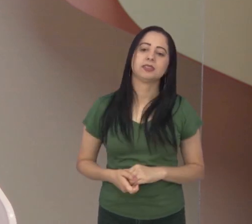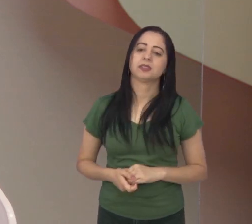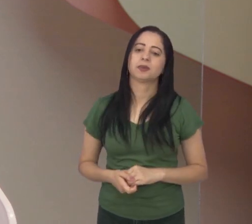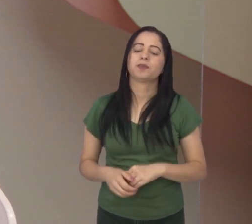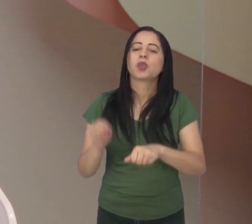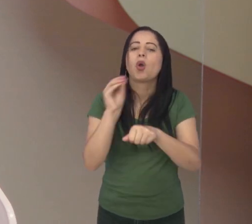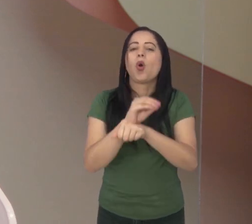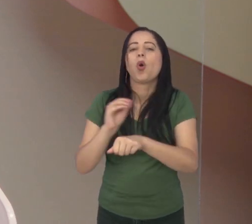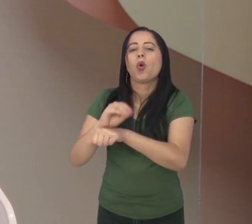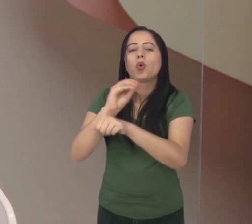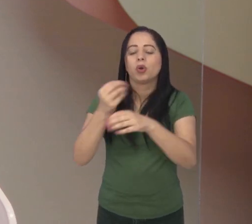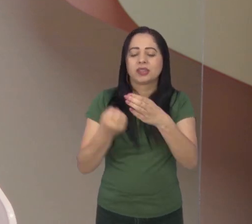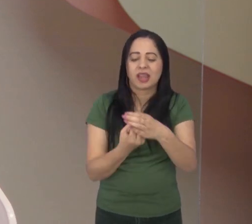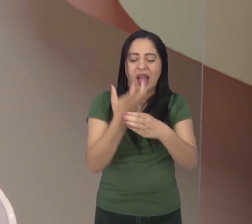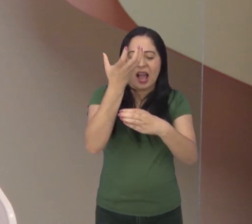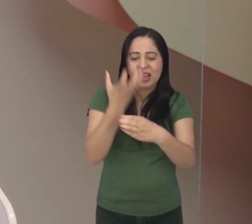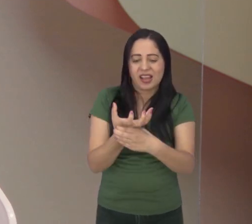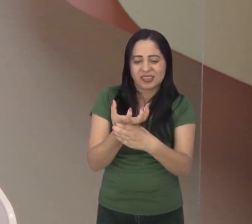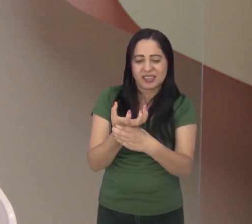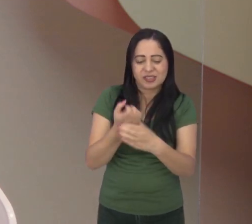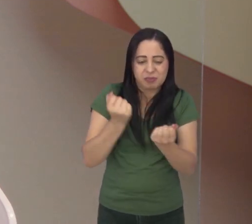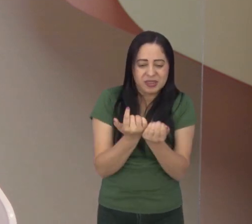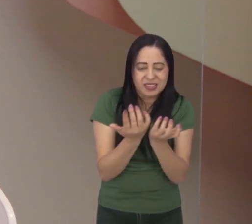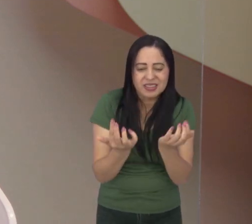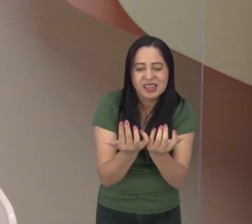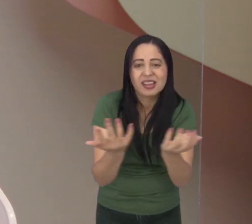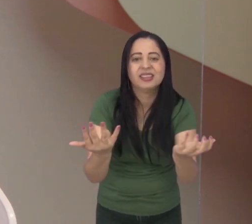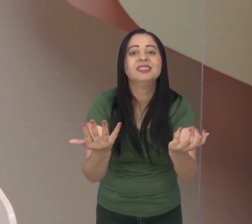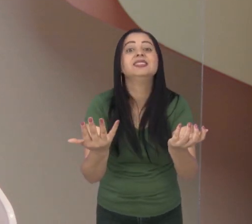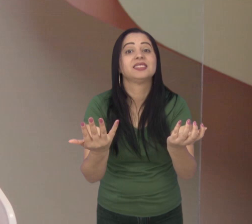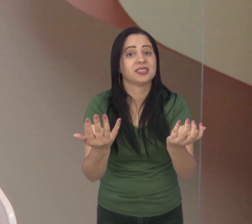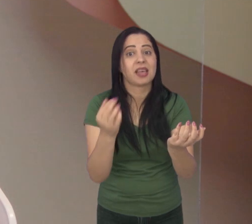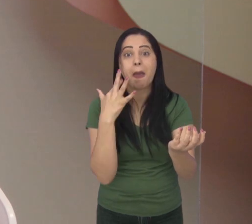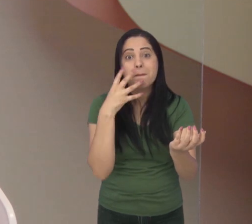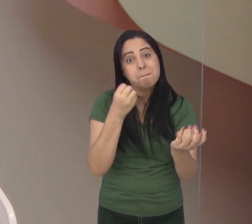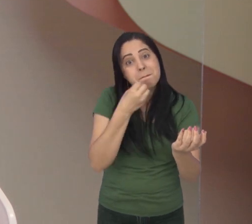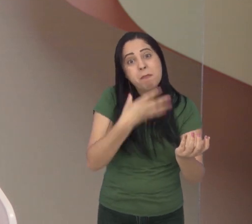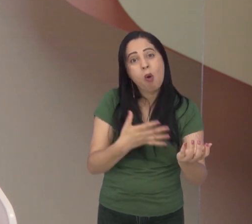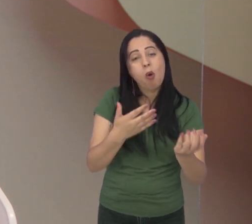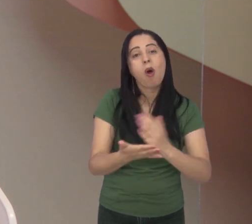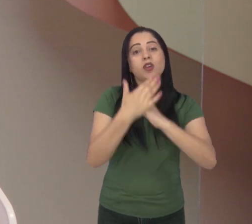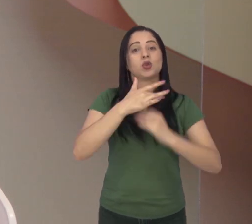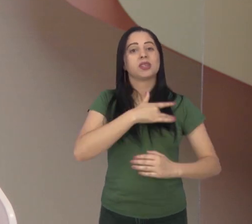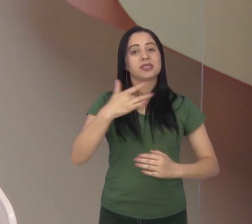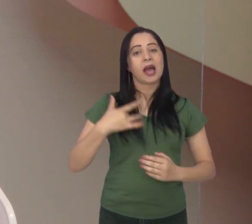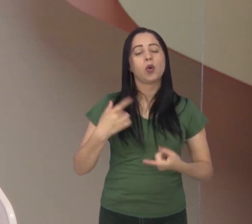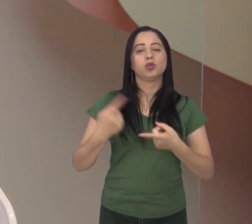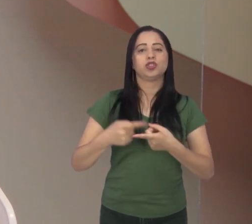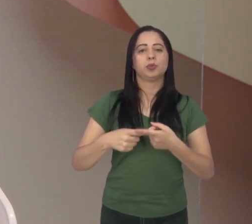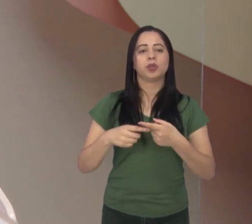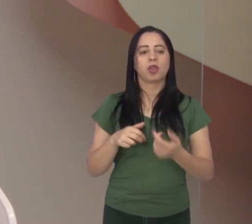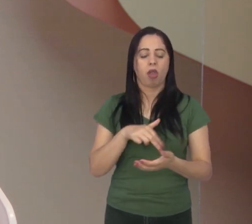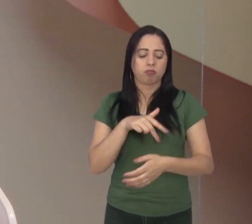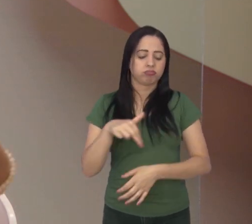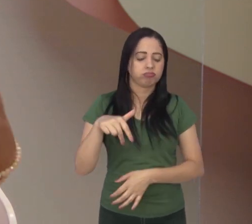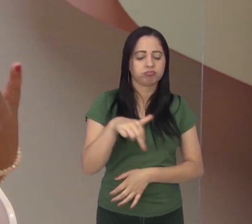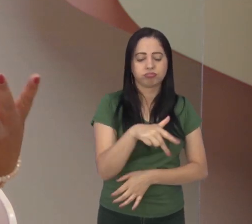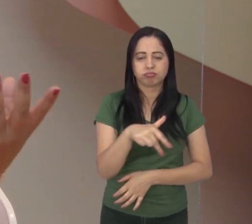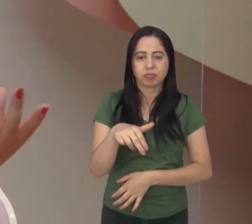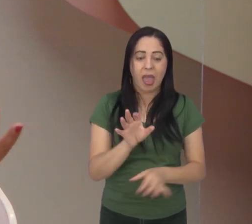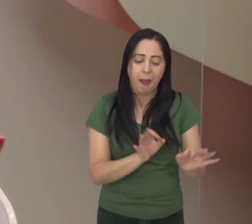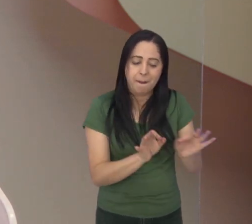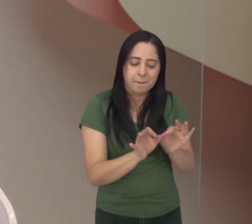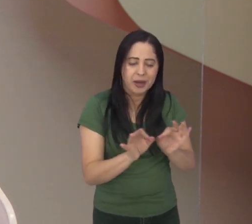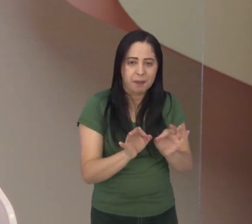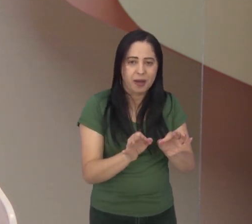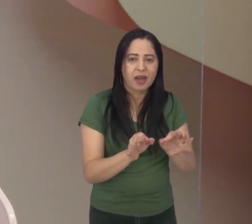plantas no dia a dia também é uma forma de movimentar mais o corpo. Caminhar, regar, plantar sementes, fazer bercinhos